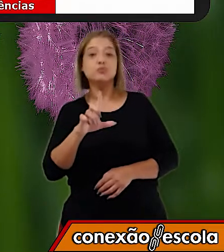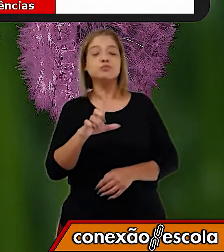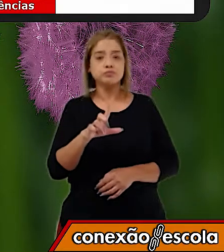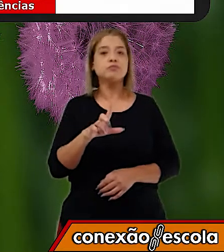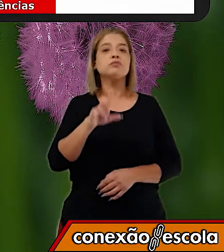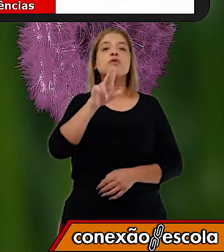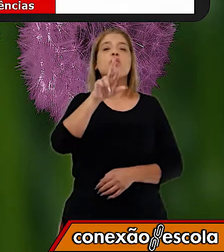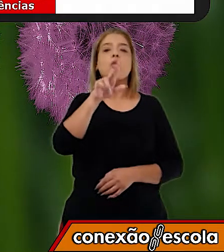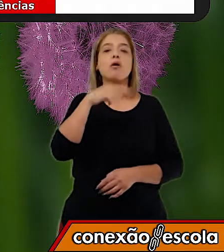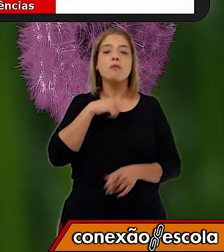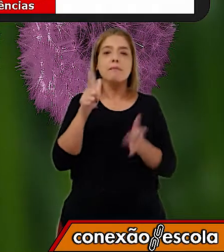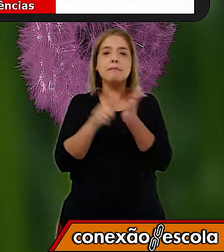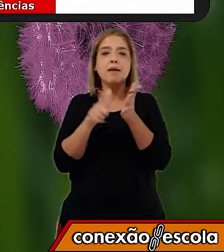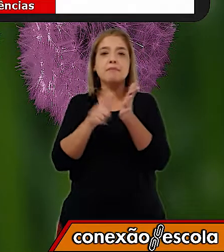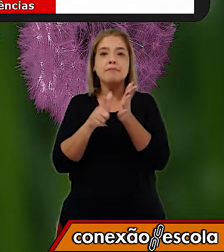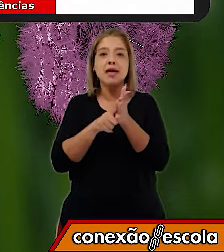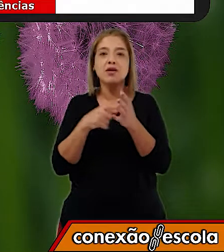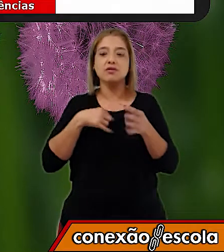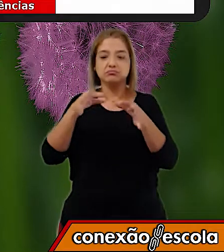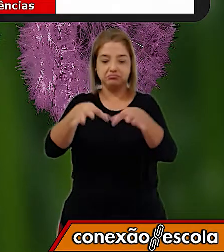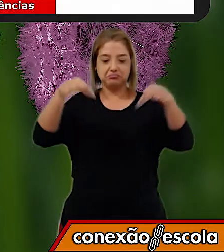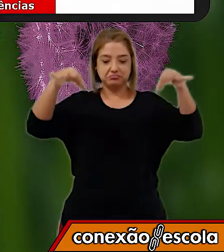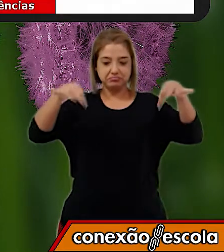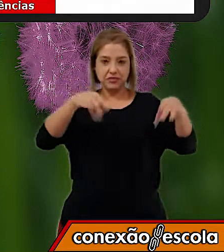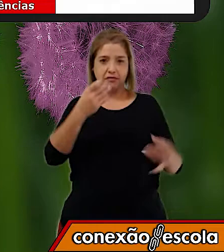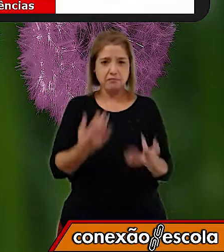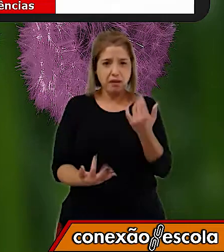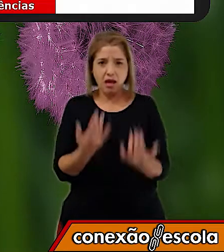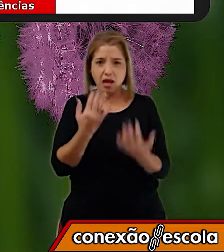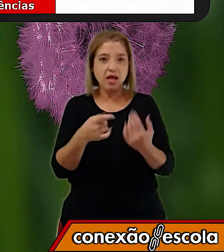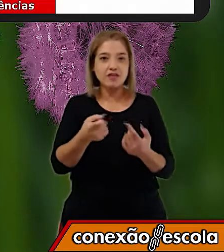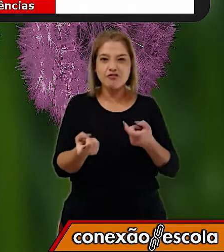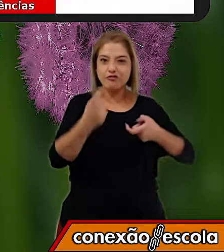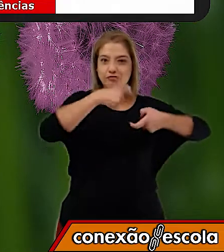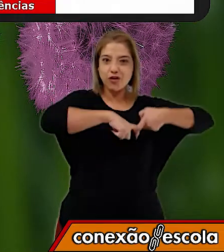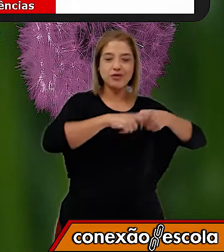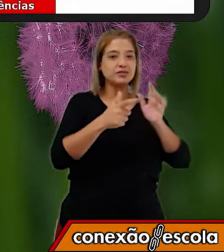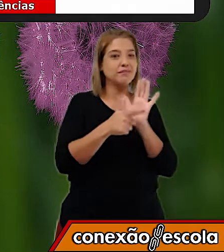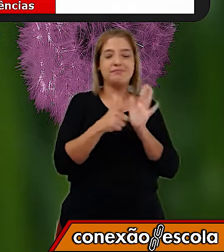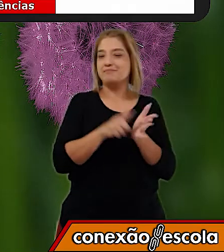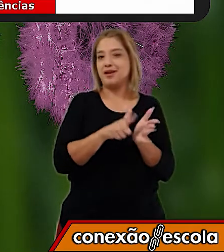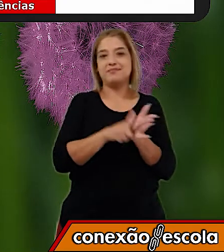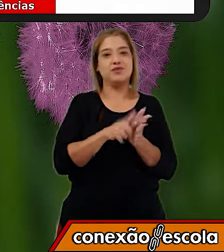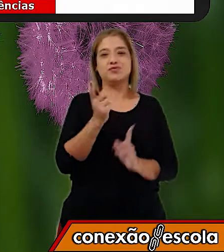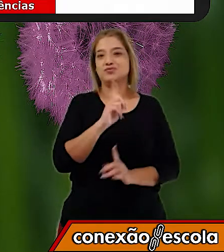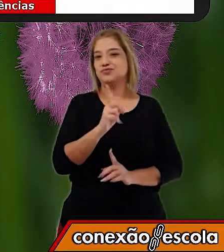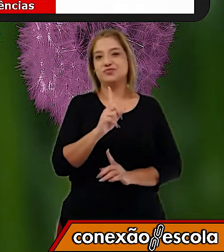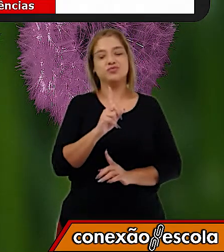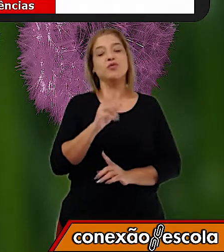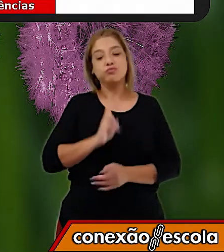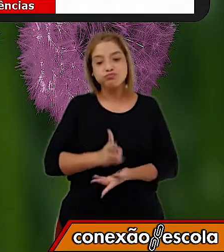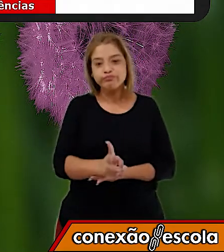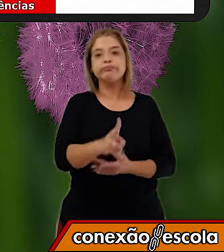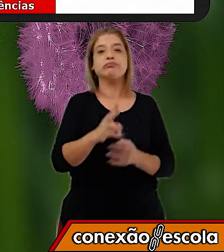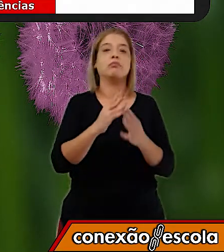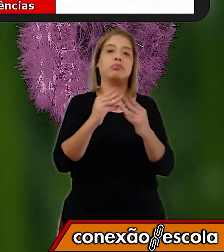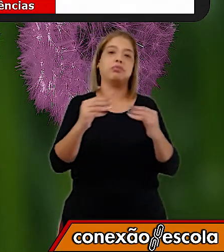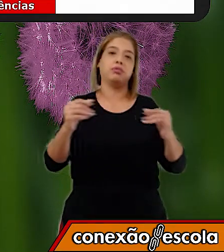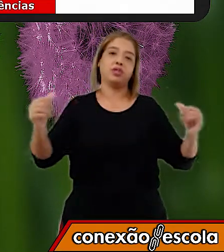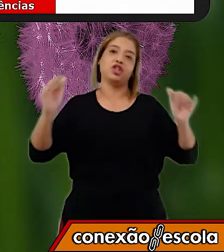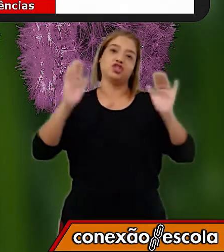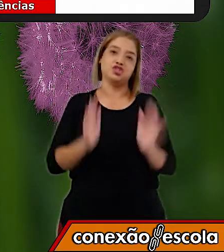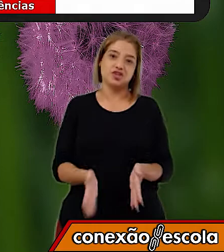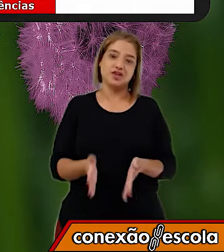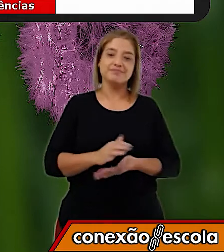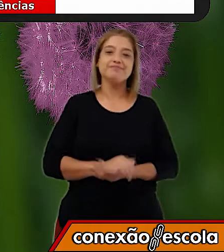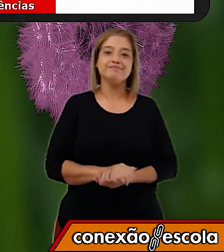papel. Vira cinza e não pode voltar a ser papel de novo. Entendido? Vamos ver outro